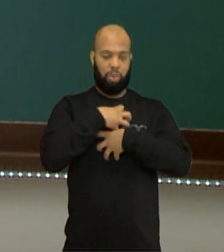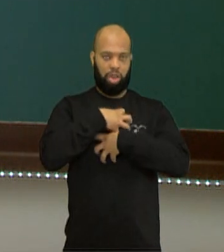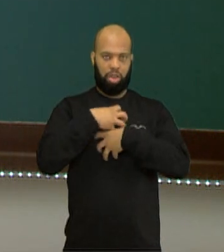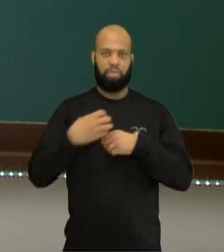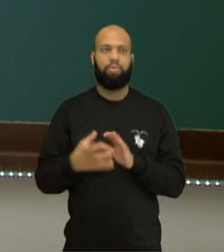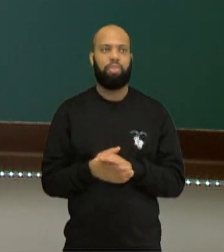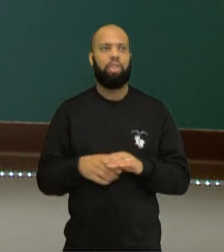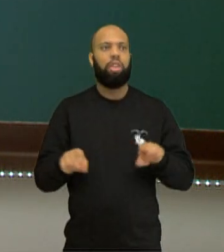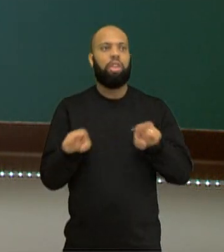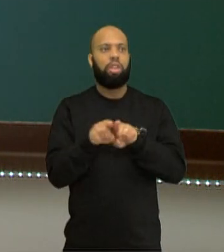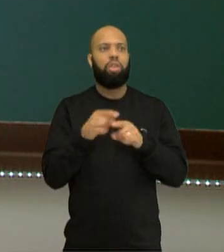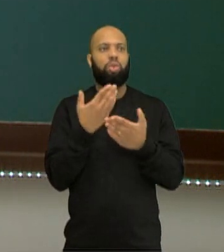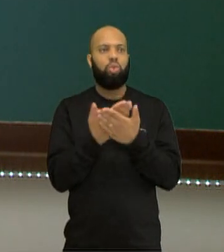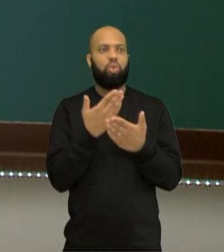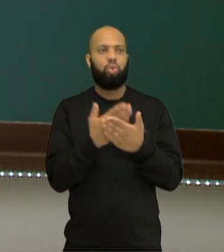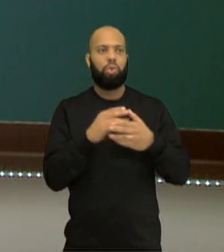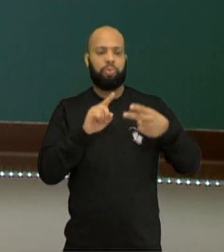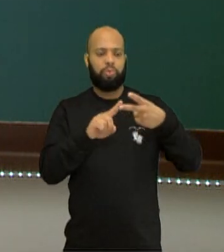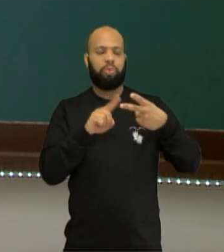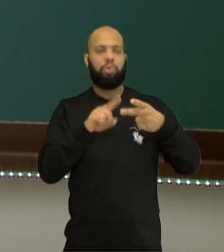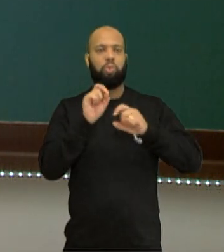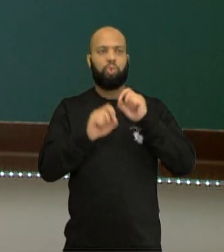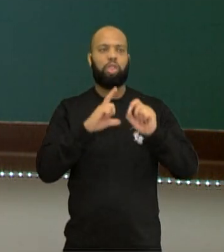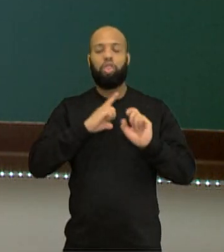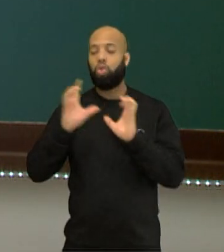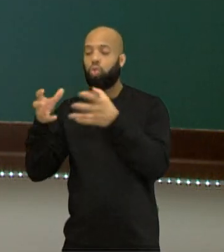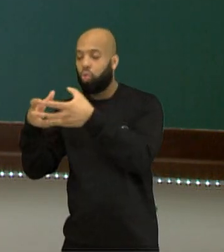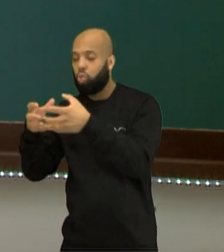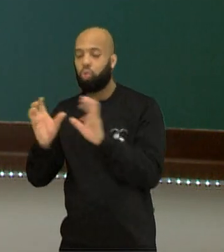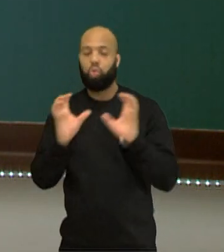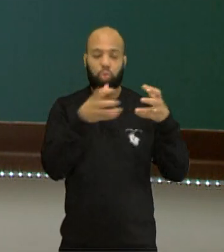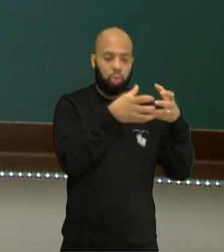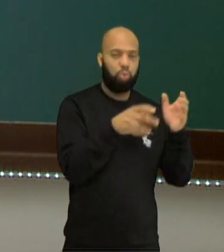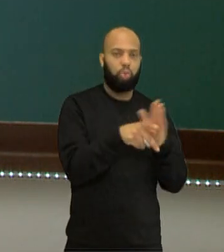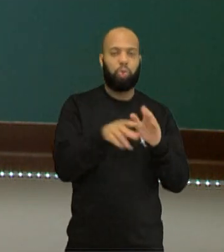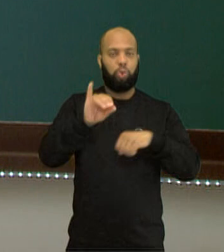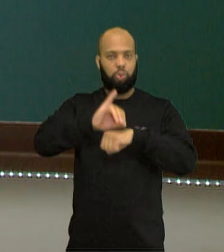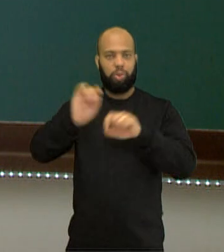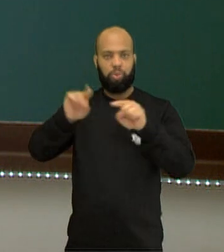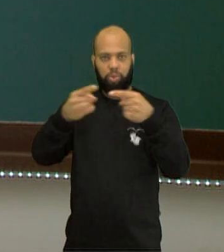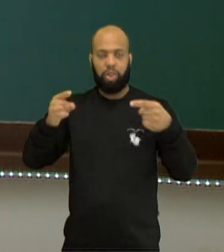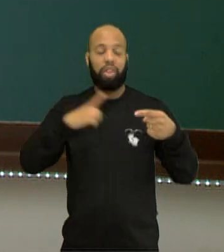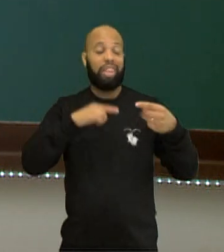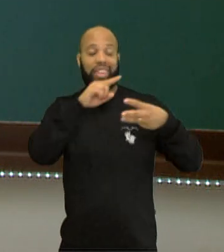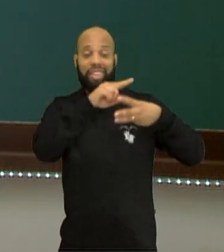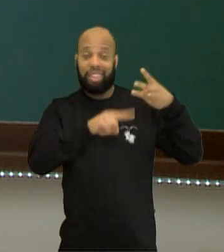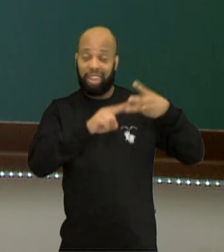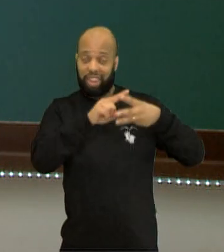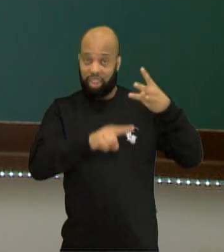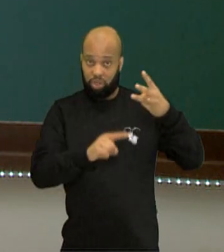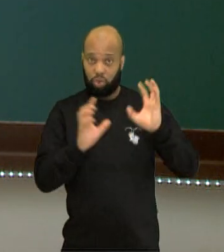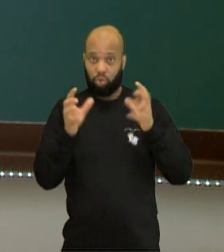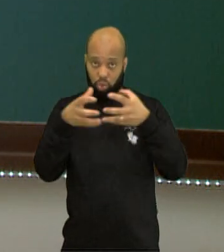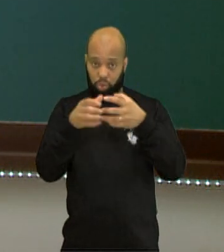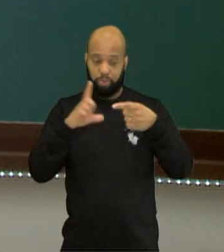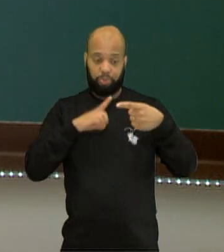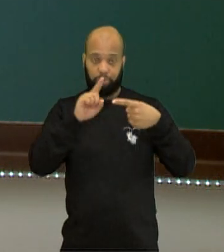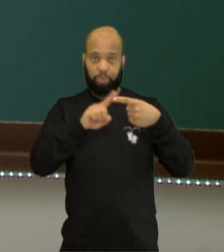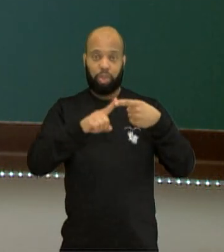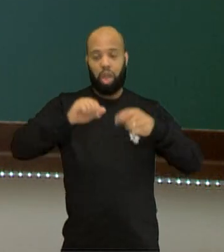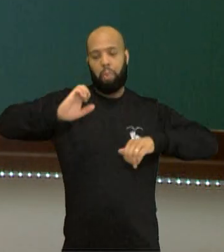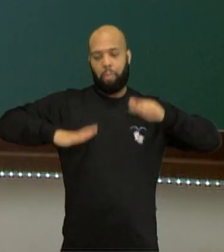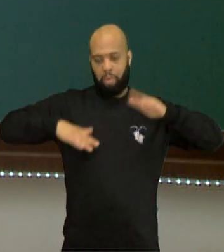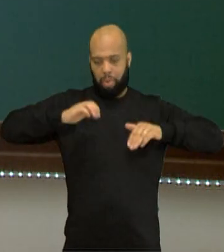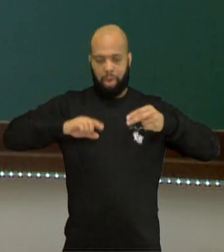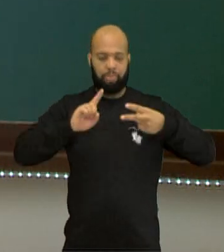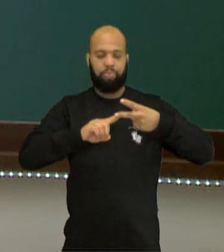coisa que nós vimos também foi a questão de classe de instrumentos musicais. Nós temos 3 classes de instrumentos musicais dentro do Antigo Egito. Nós temos instrumentos de